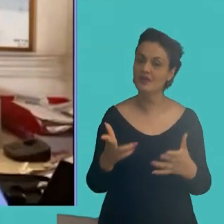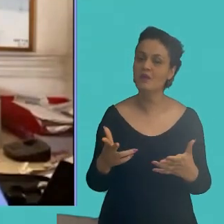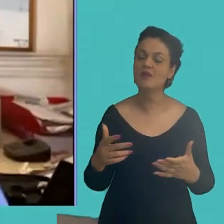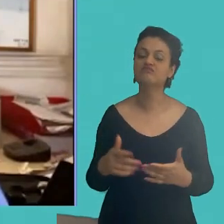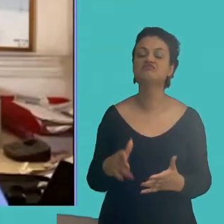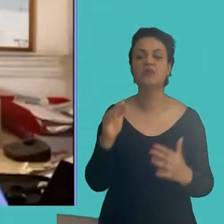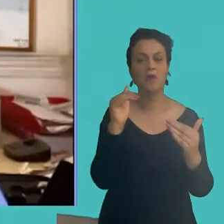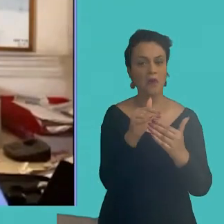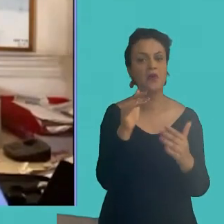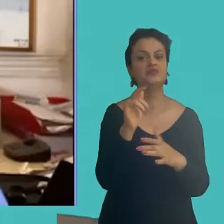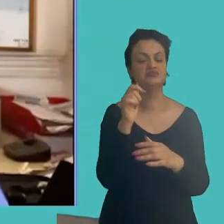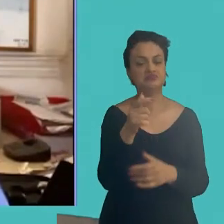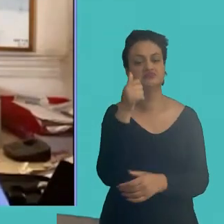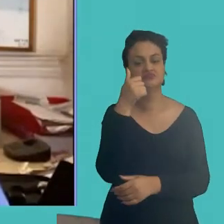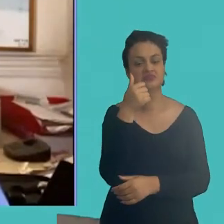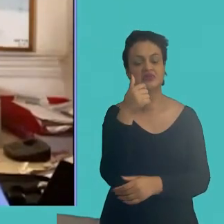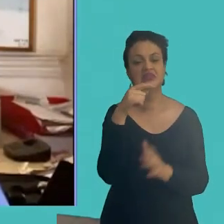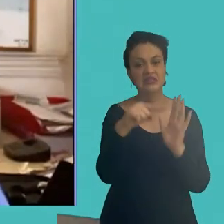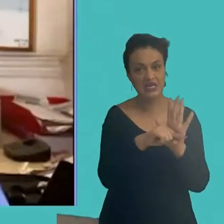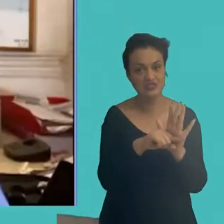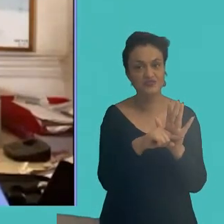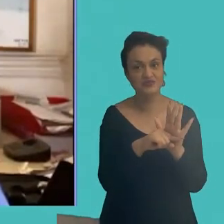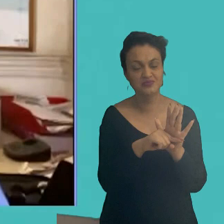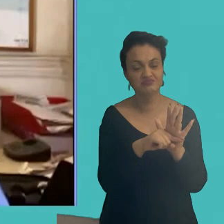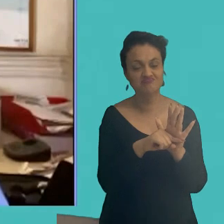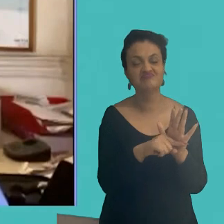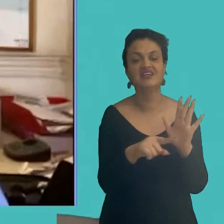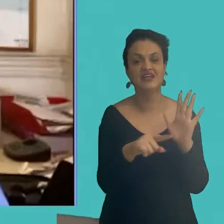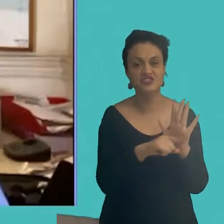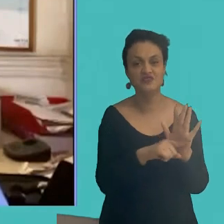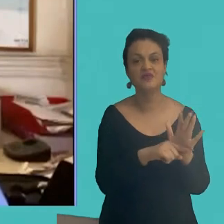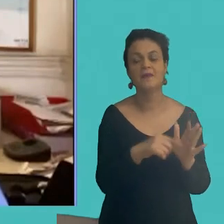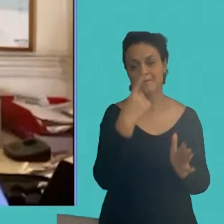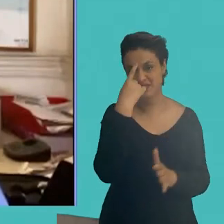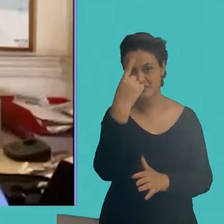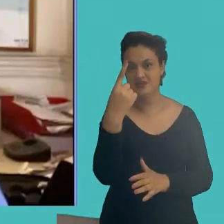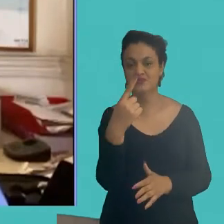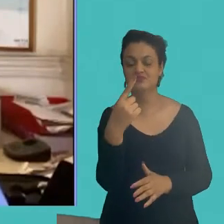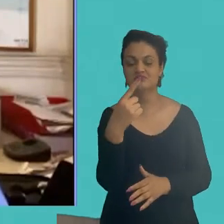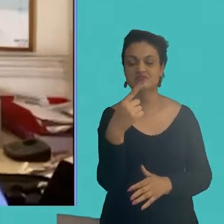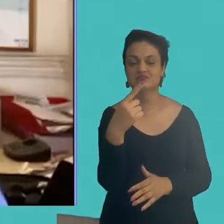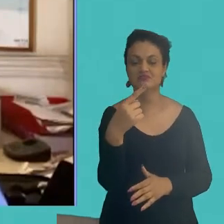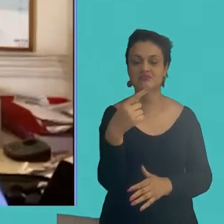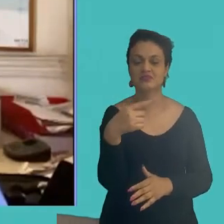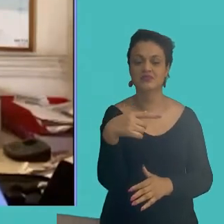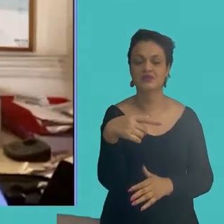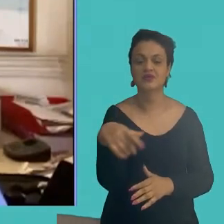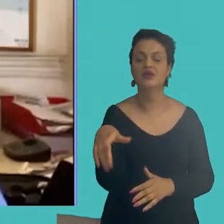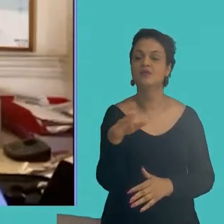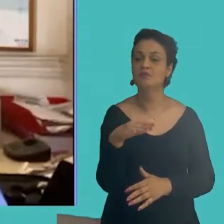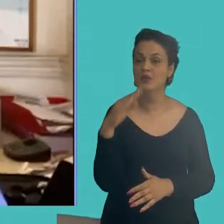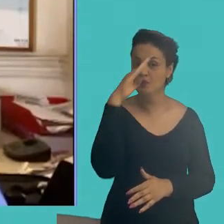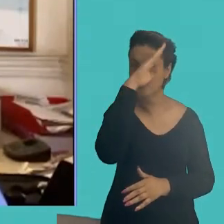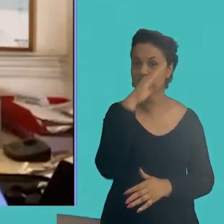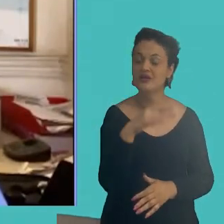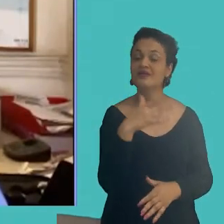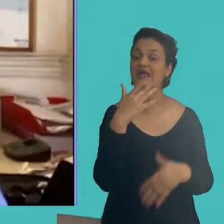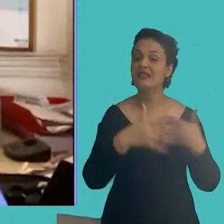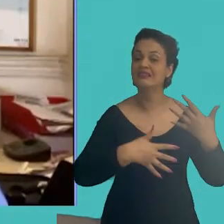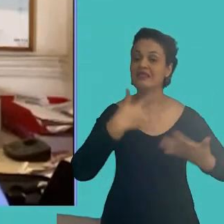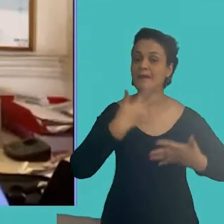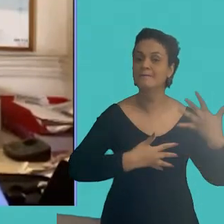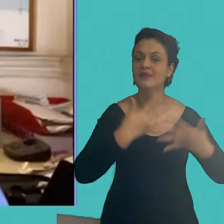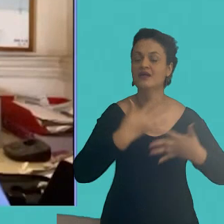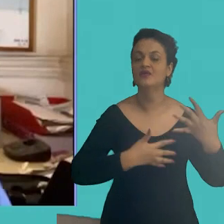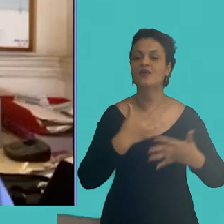extraordinariamente negativo do ponto de vista da coletividade, o que foi feito pelo governo federal para atrapalhar, por exemplo, a vacinação de